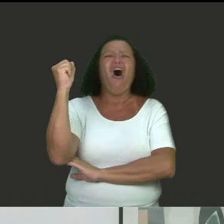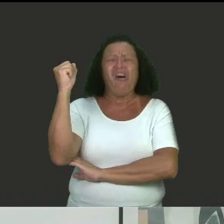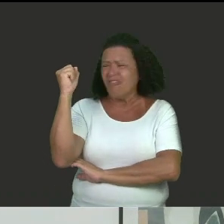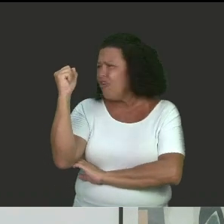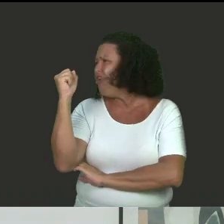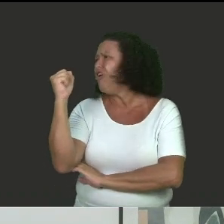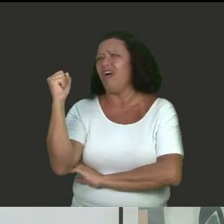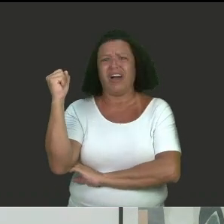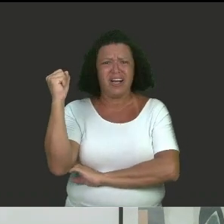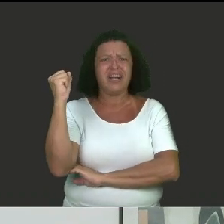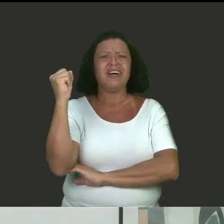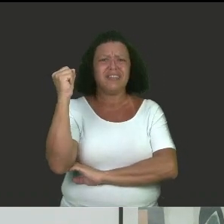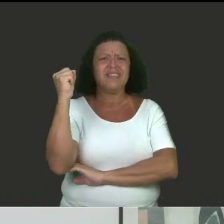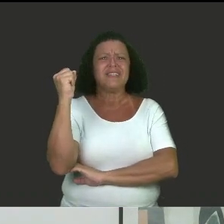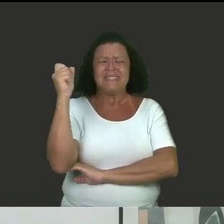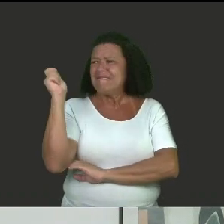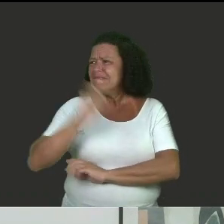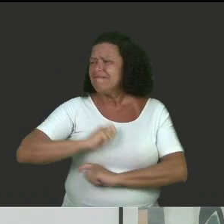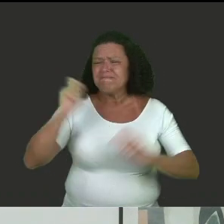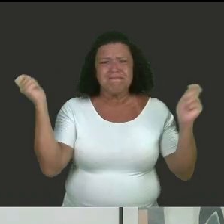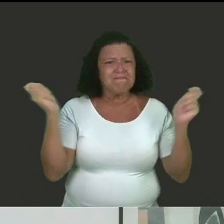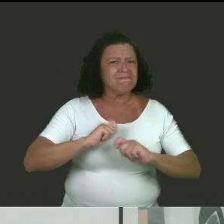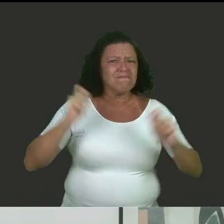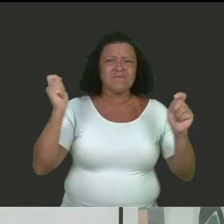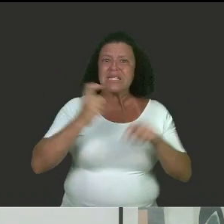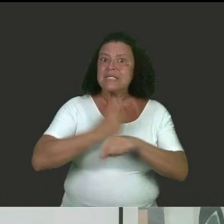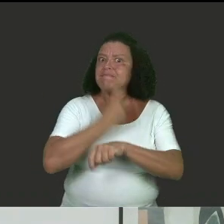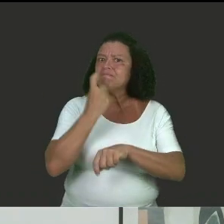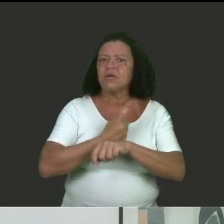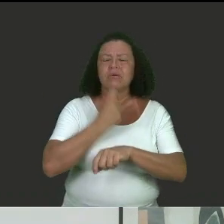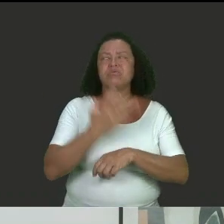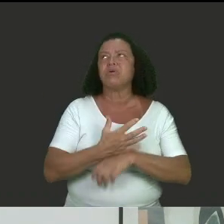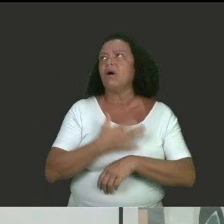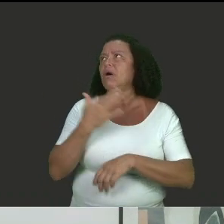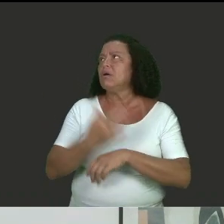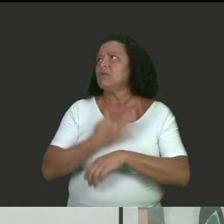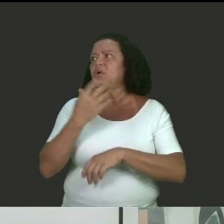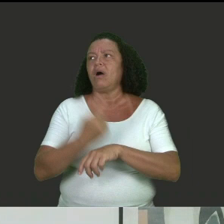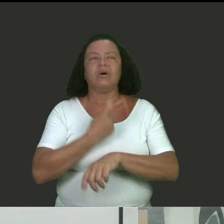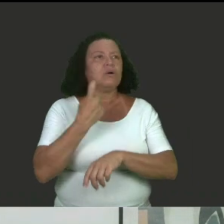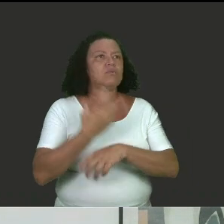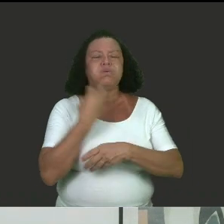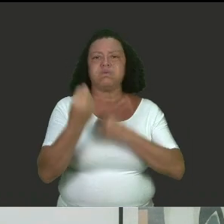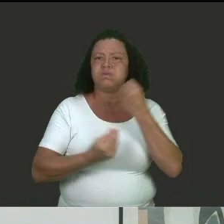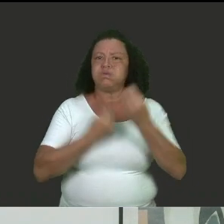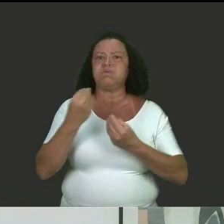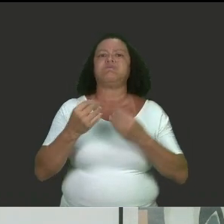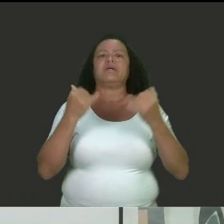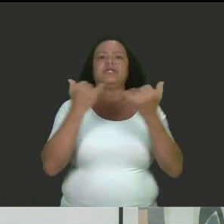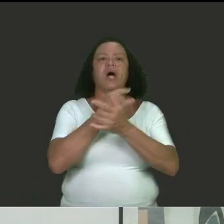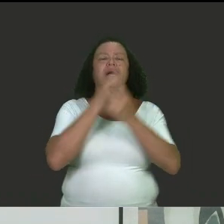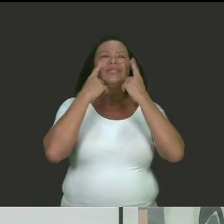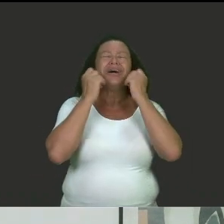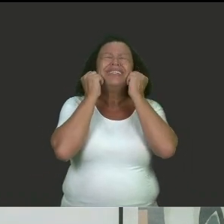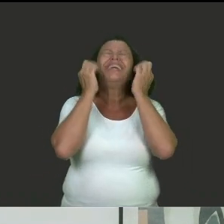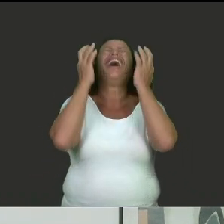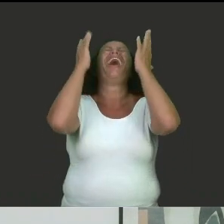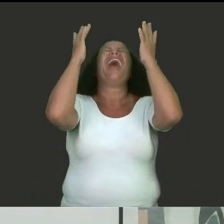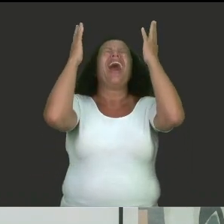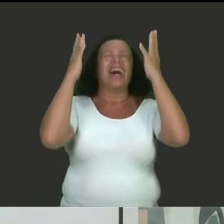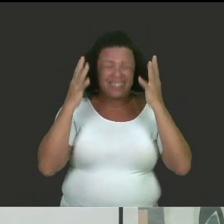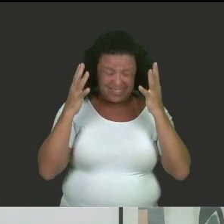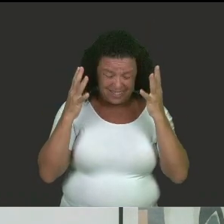ou resistir à pressão de situações adversas, o choque, o estresse, algum tipo de